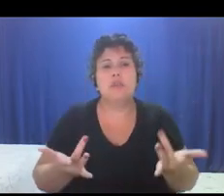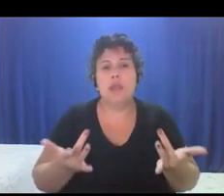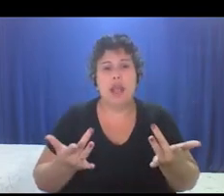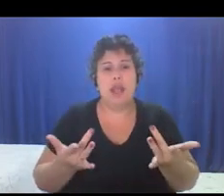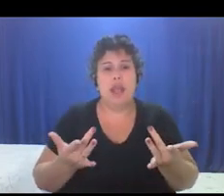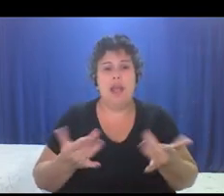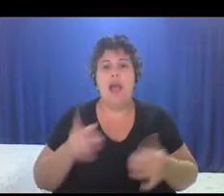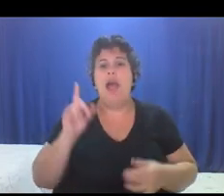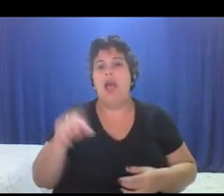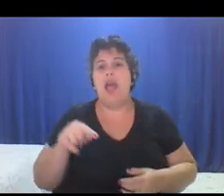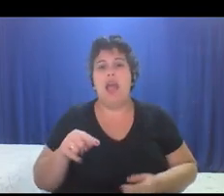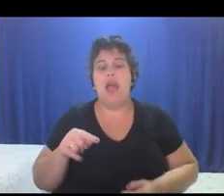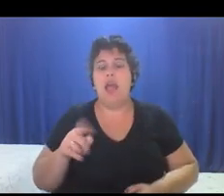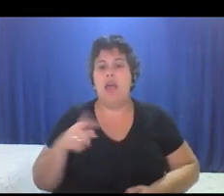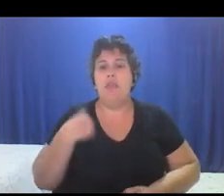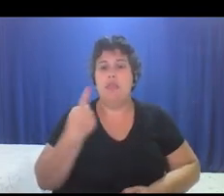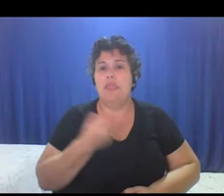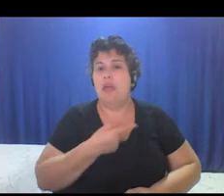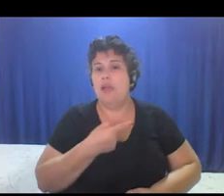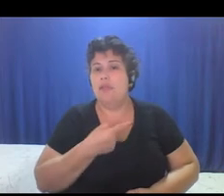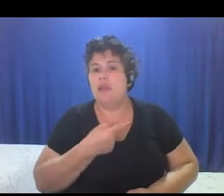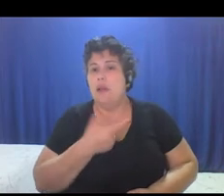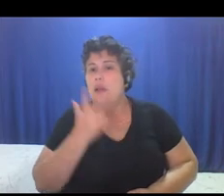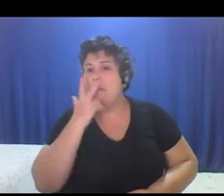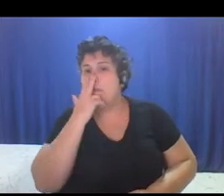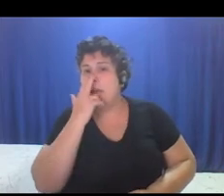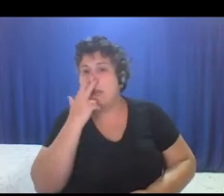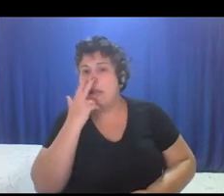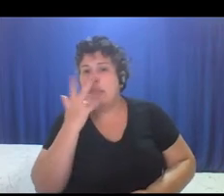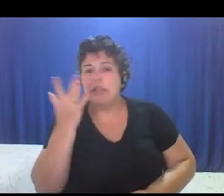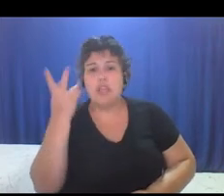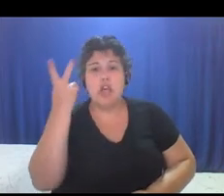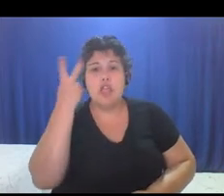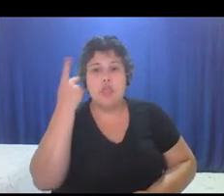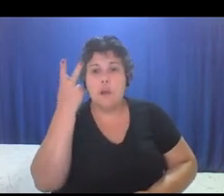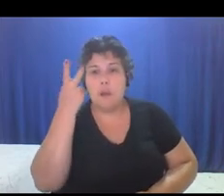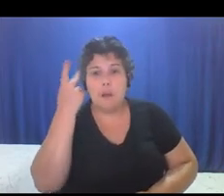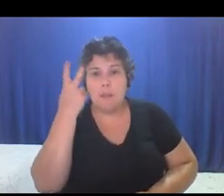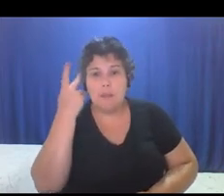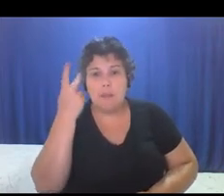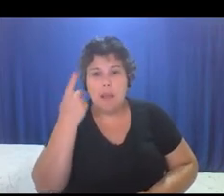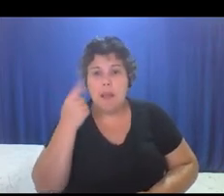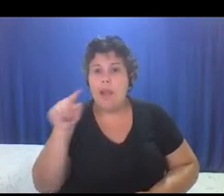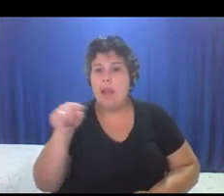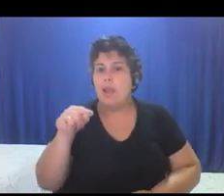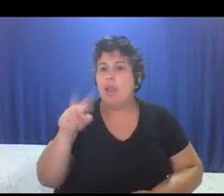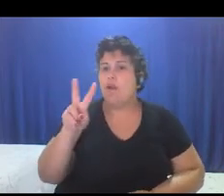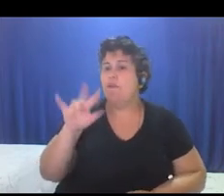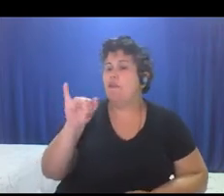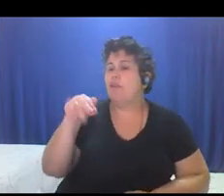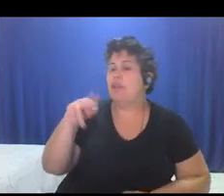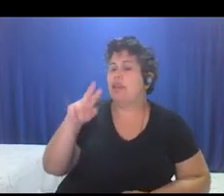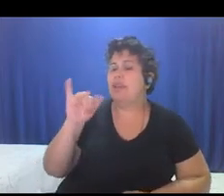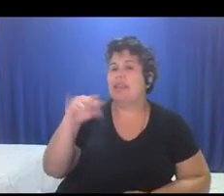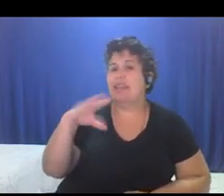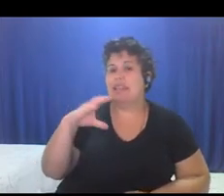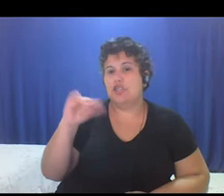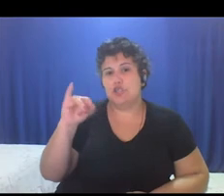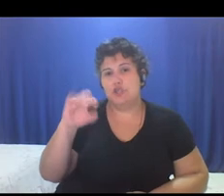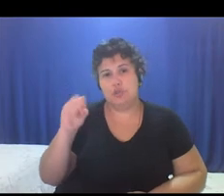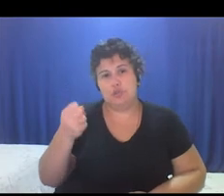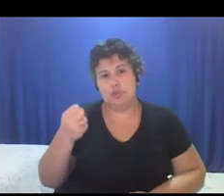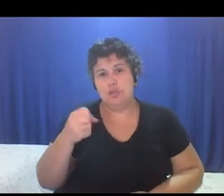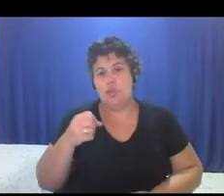a dia, é muito genuíno. Eu vi aqui um comentário do Vinícius que ele fala é muito genuíno, e eu